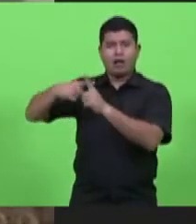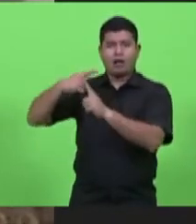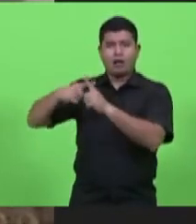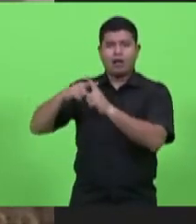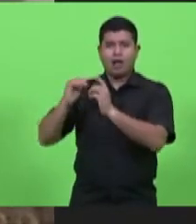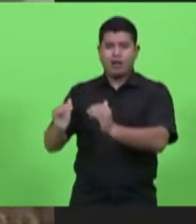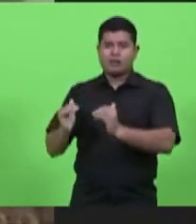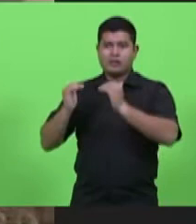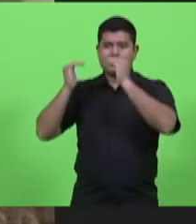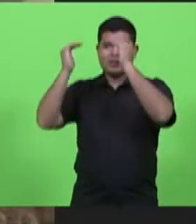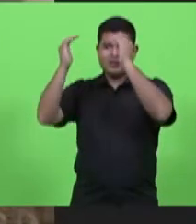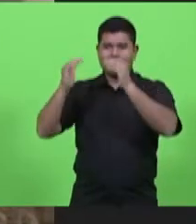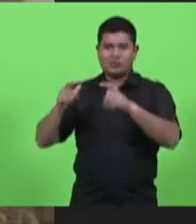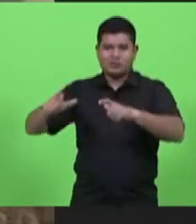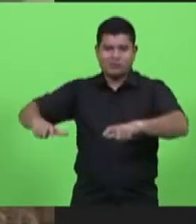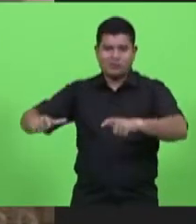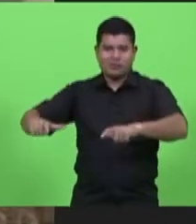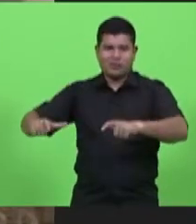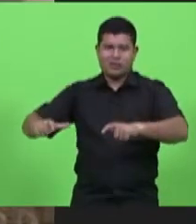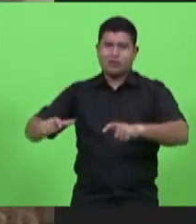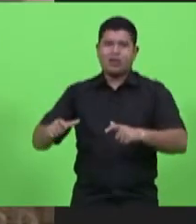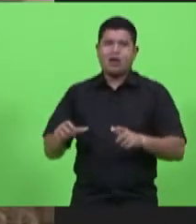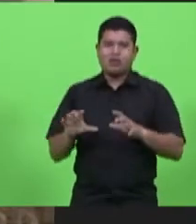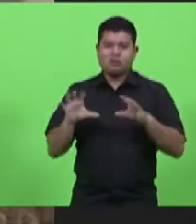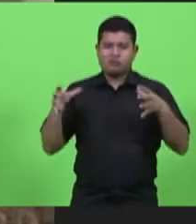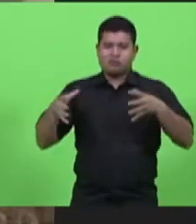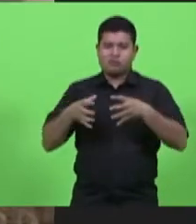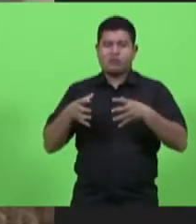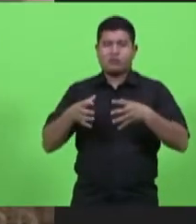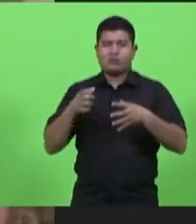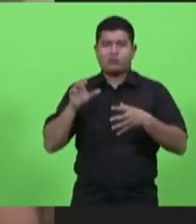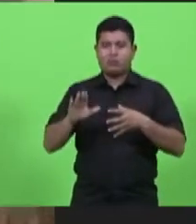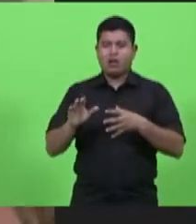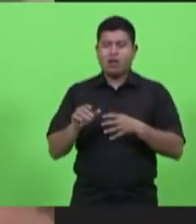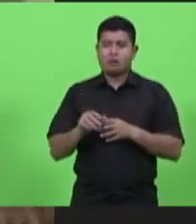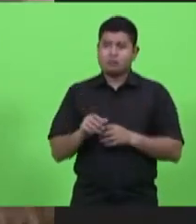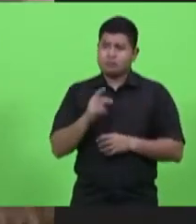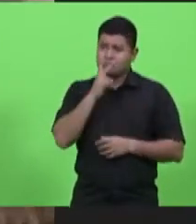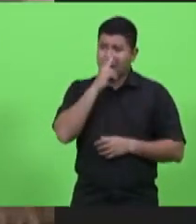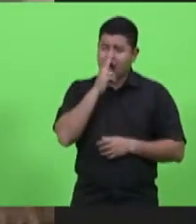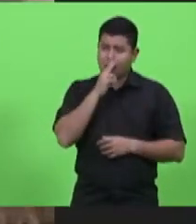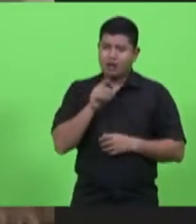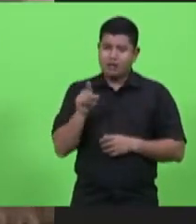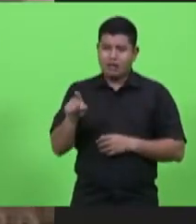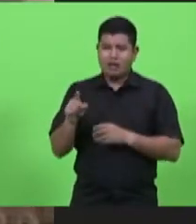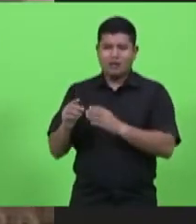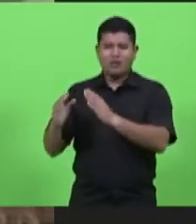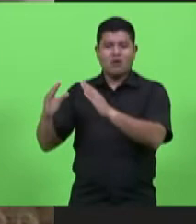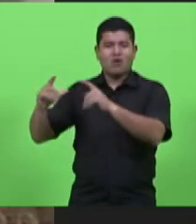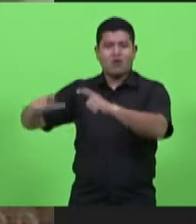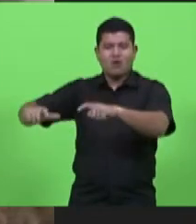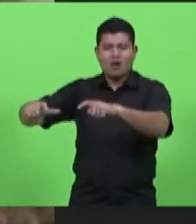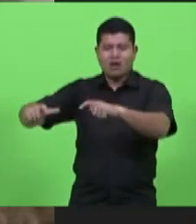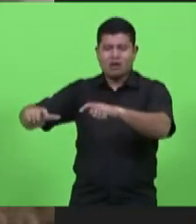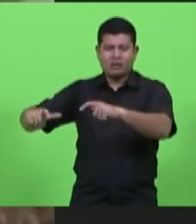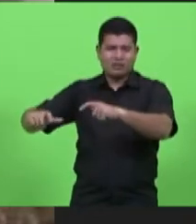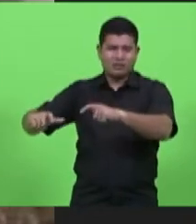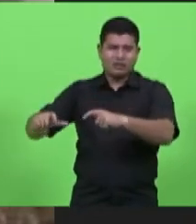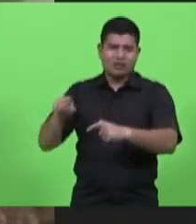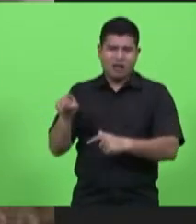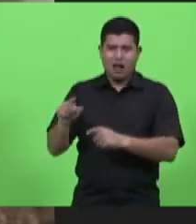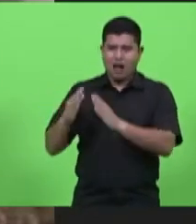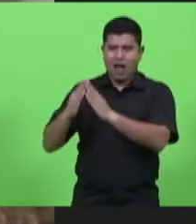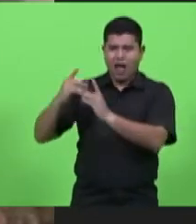templo. Agora, o templo se torna também uma extensão da igreja a partir do momento em que tem as